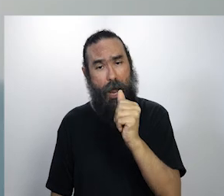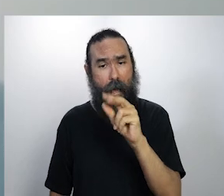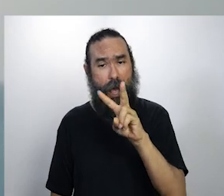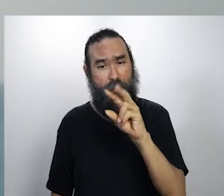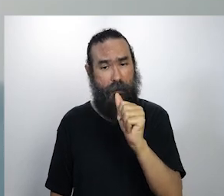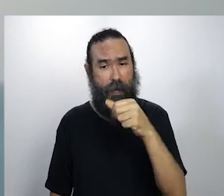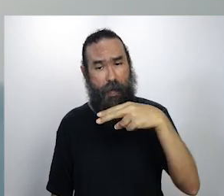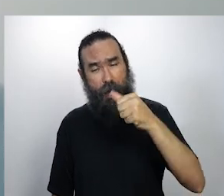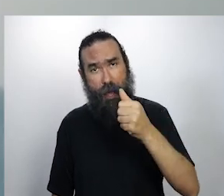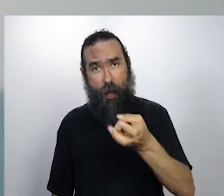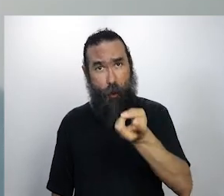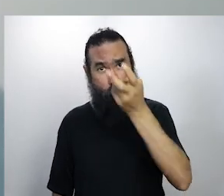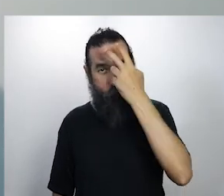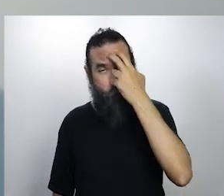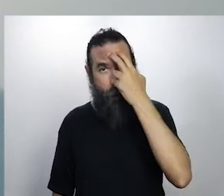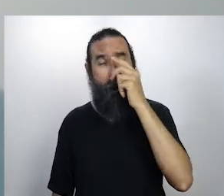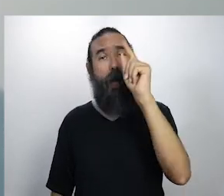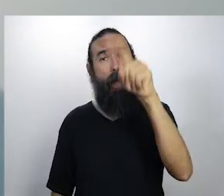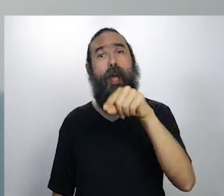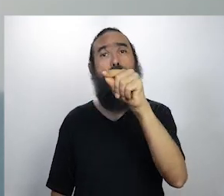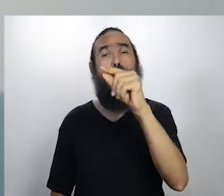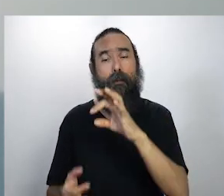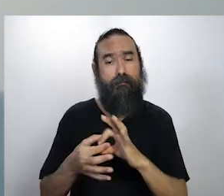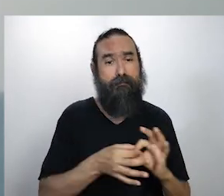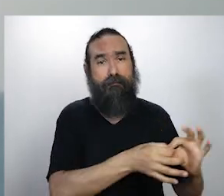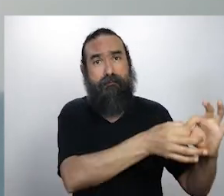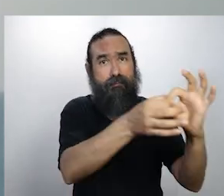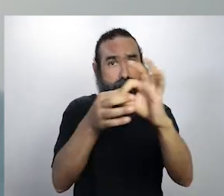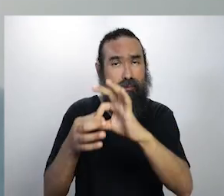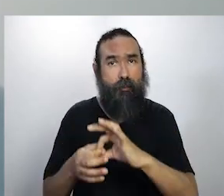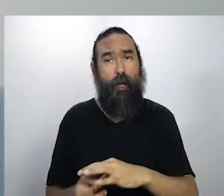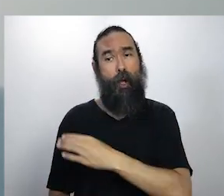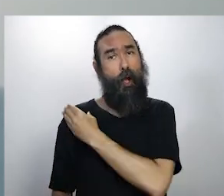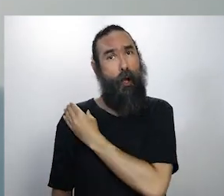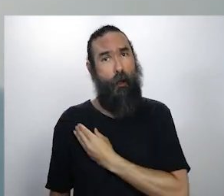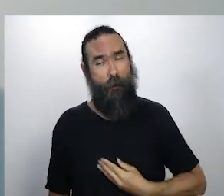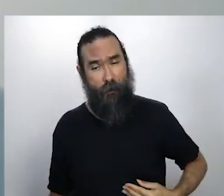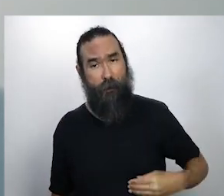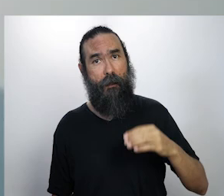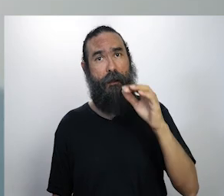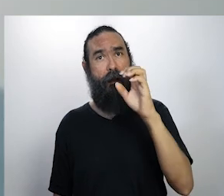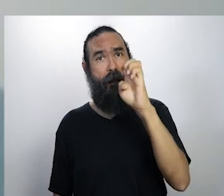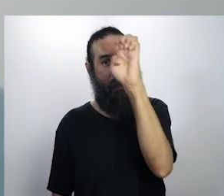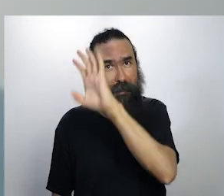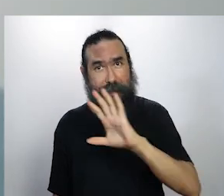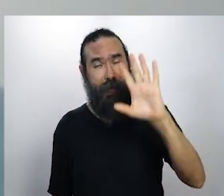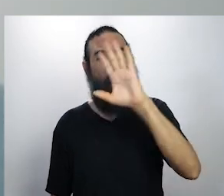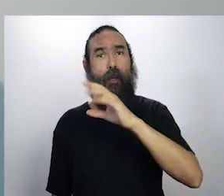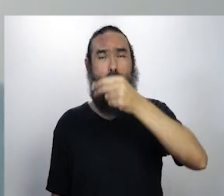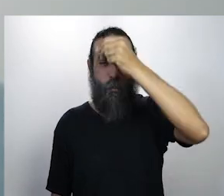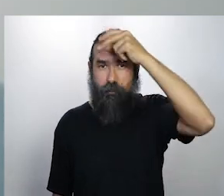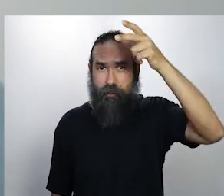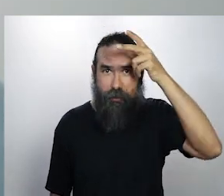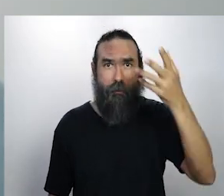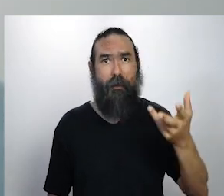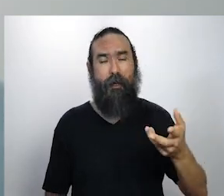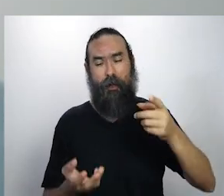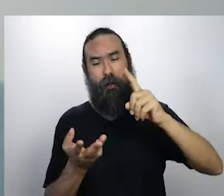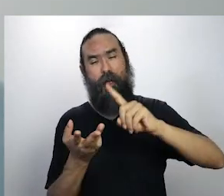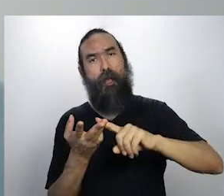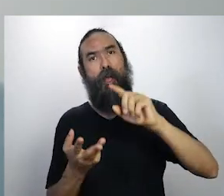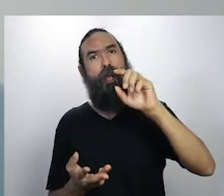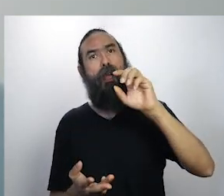institutos federais, as universidades federais e estadual de Goiás, e nessa caravana que vai ser feita